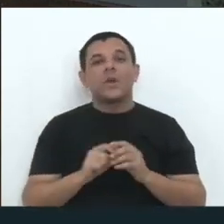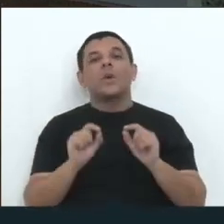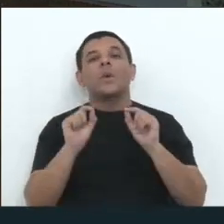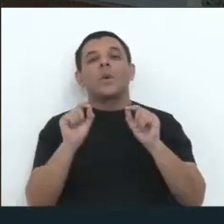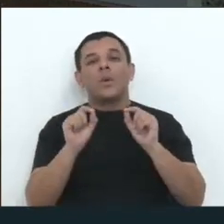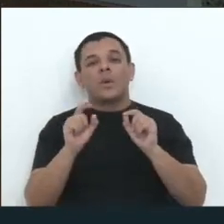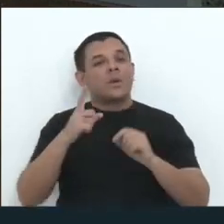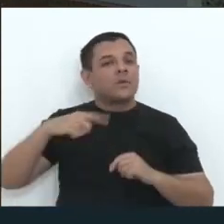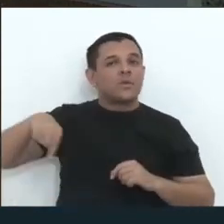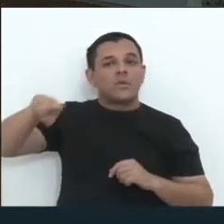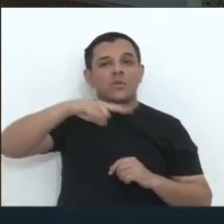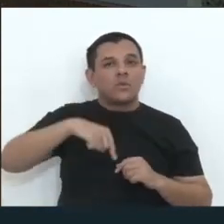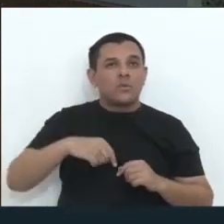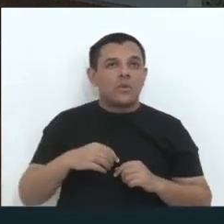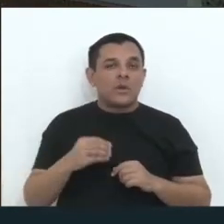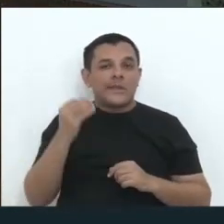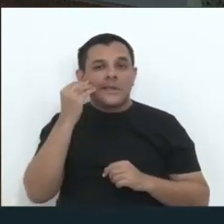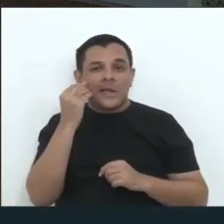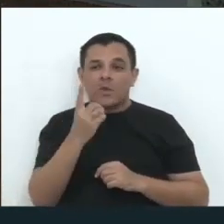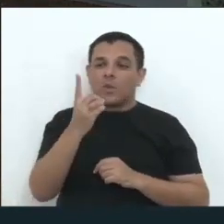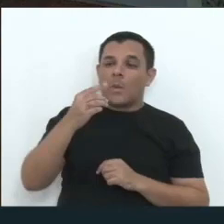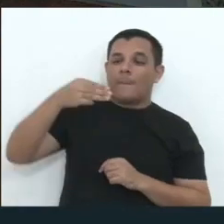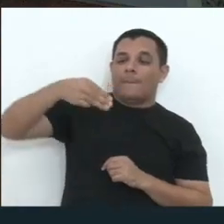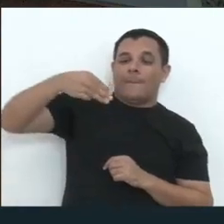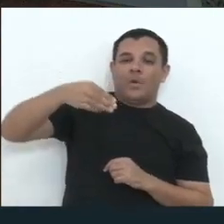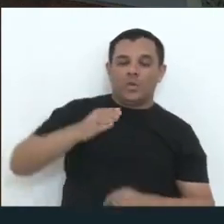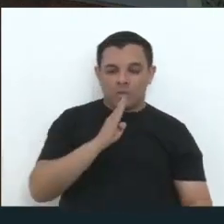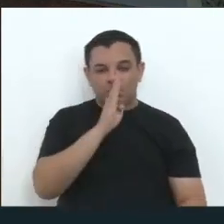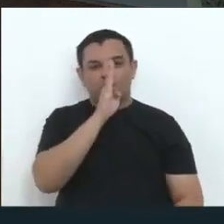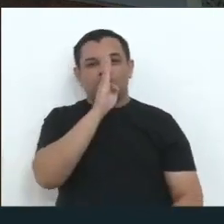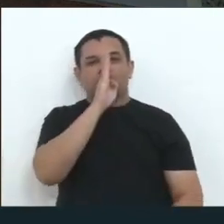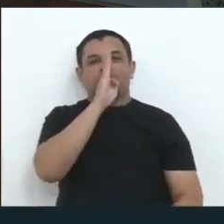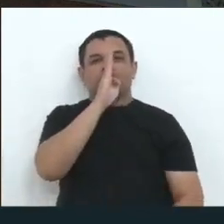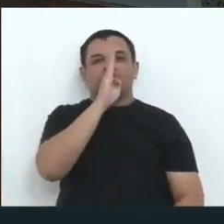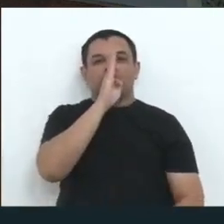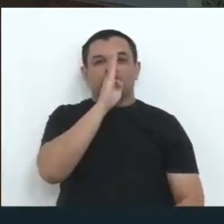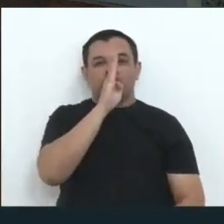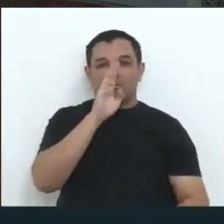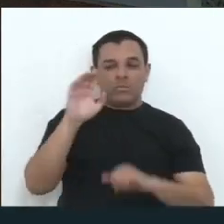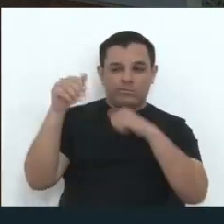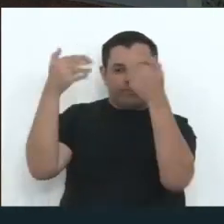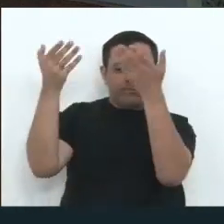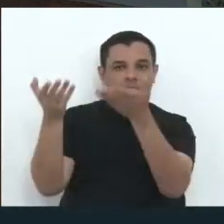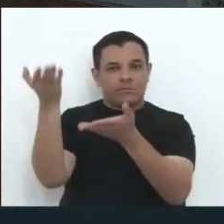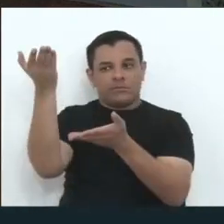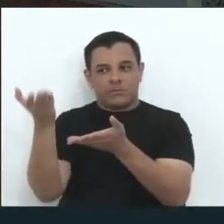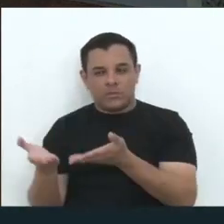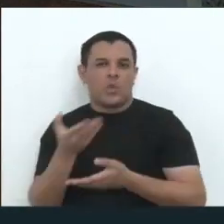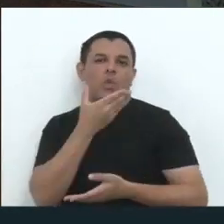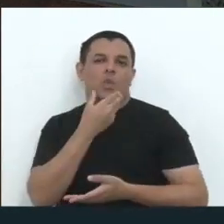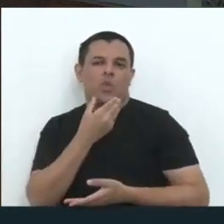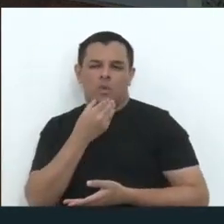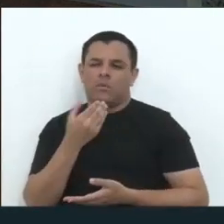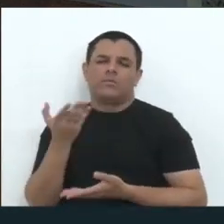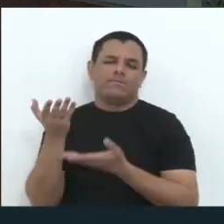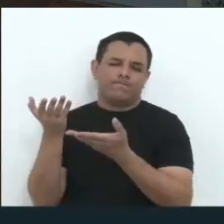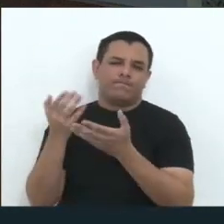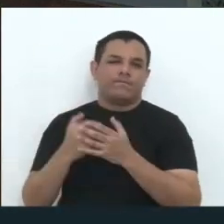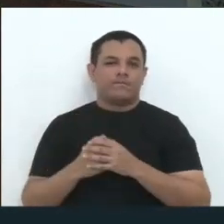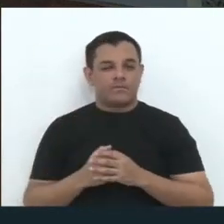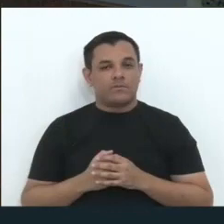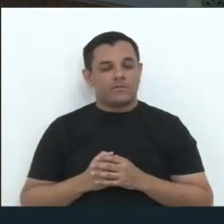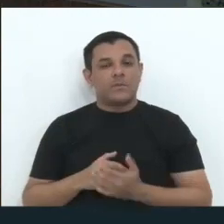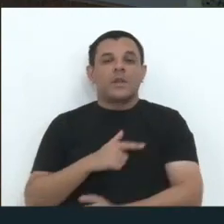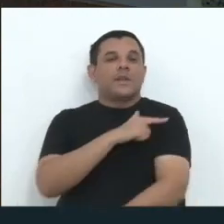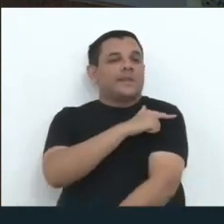gente fizesse um minuto de silêncio em homenagem a esse grande jornalista e em respeito a